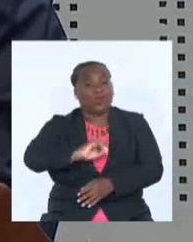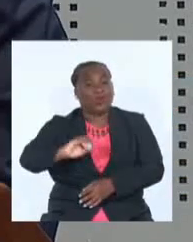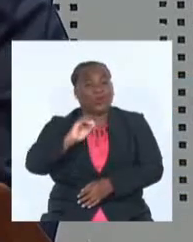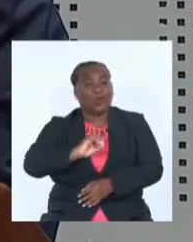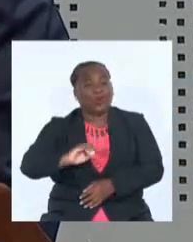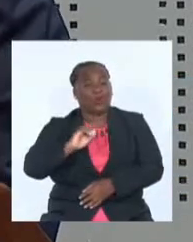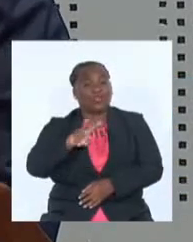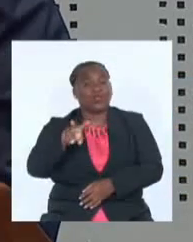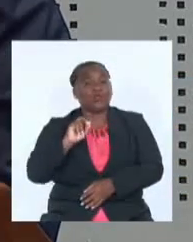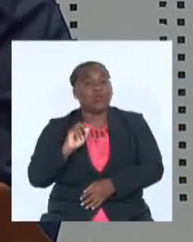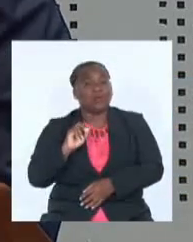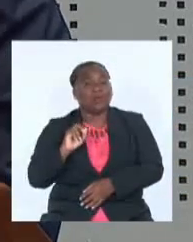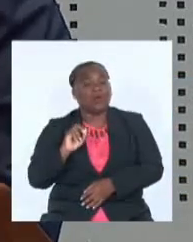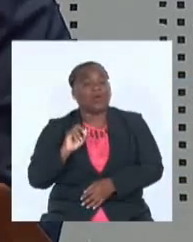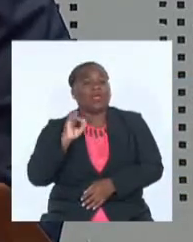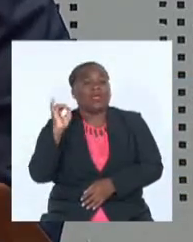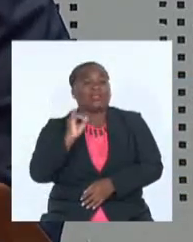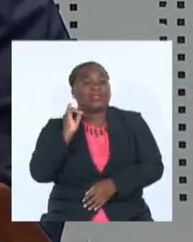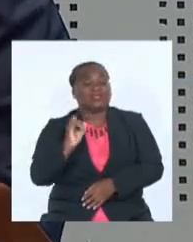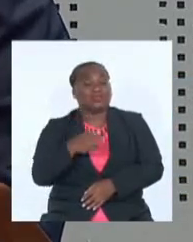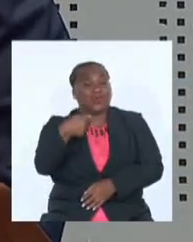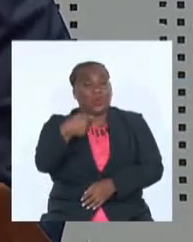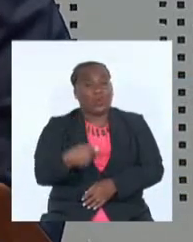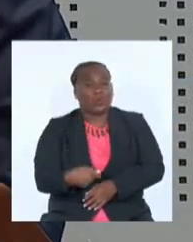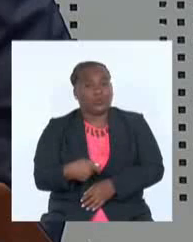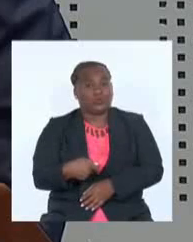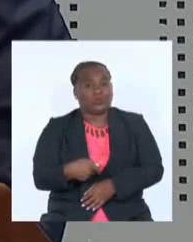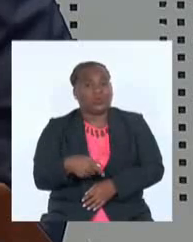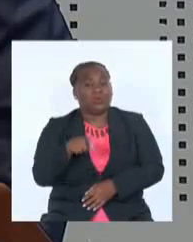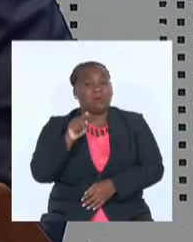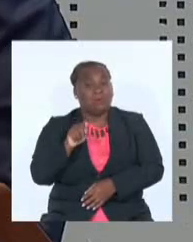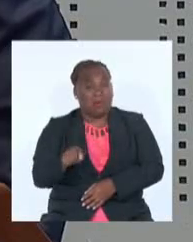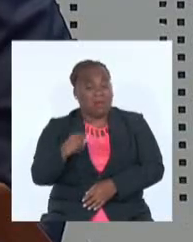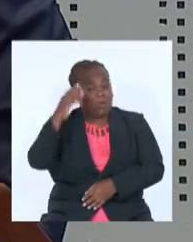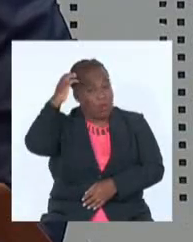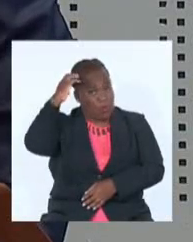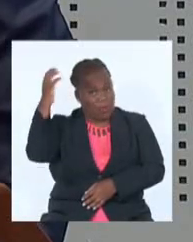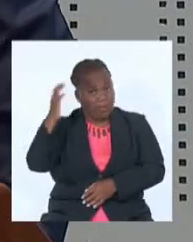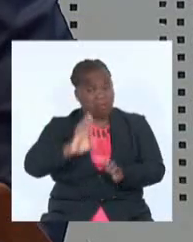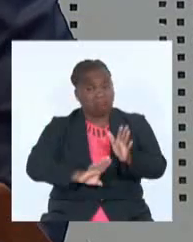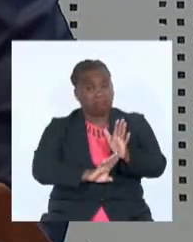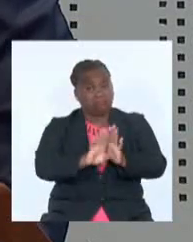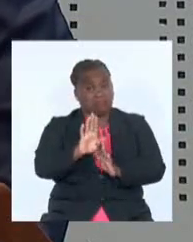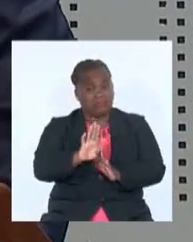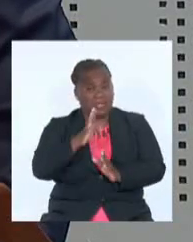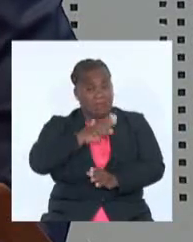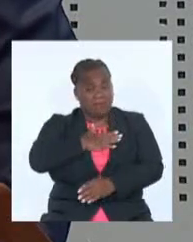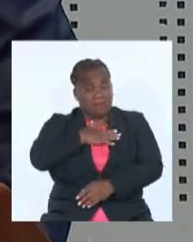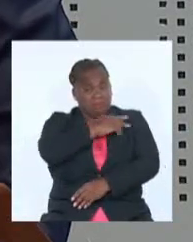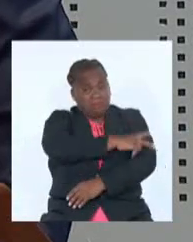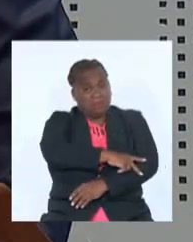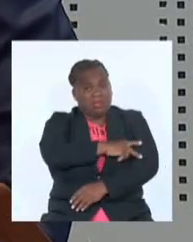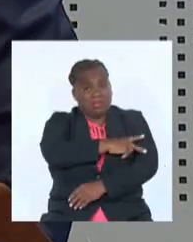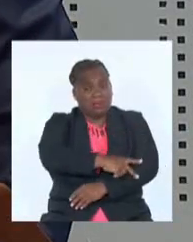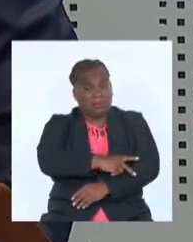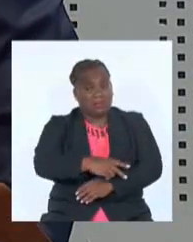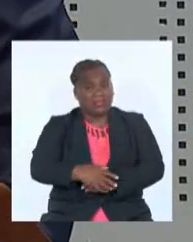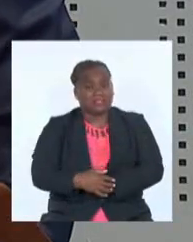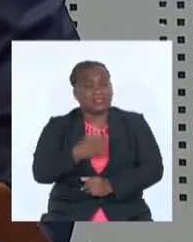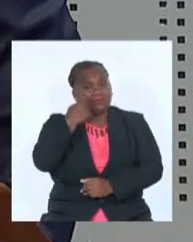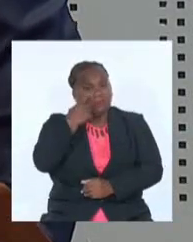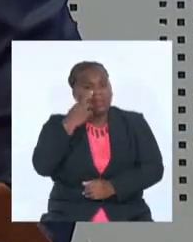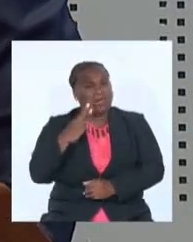justa para os Estados em desenvolvimento. Timor-Leste reconhece que